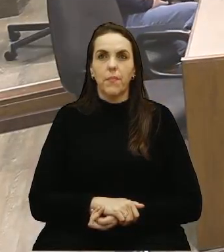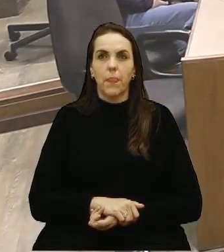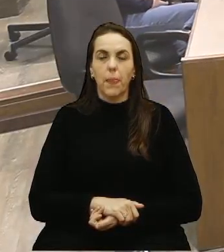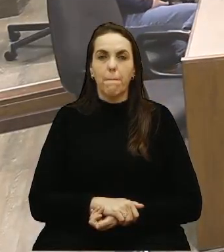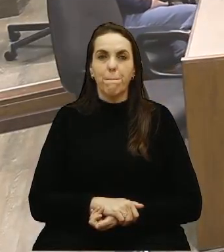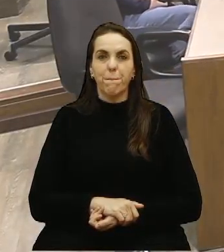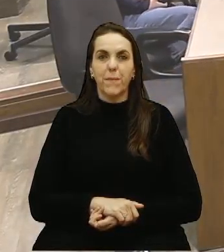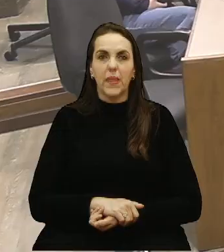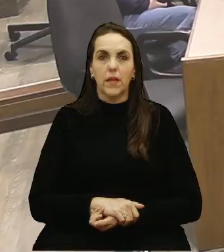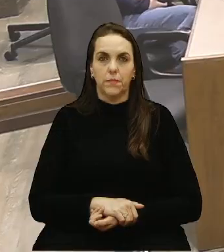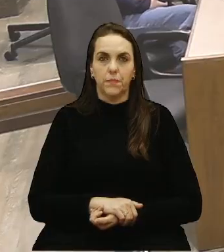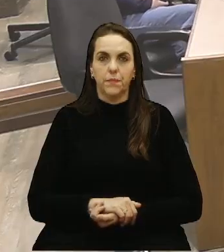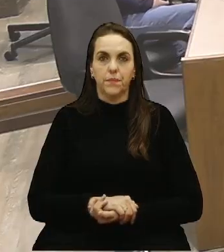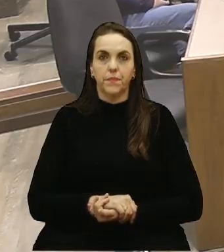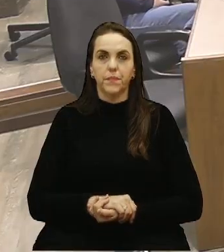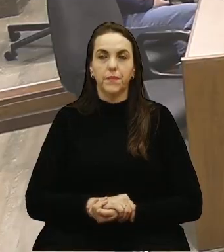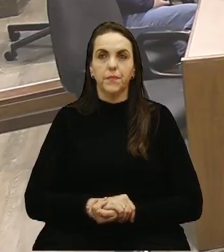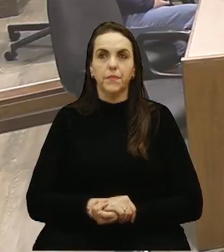só meu celular.